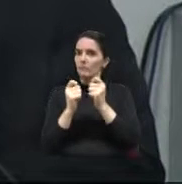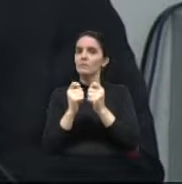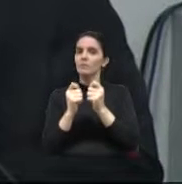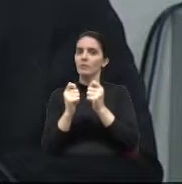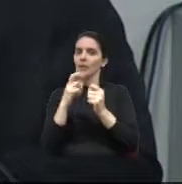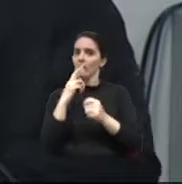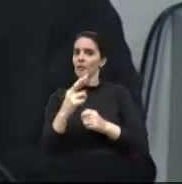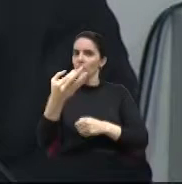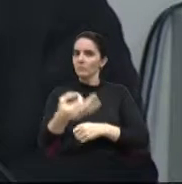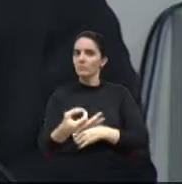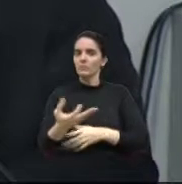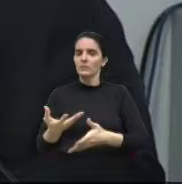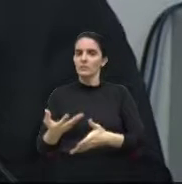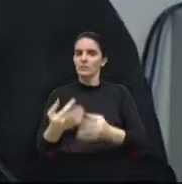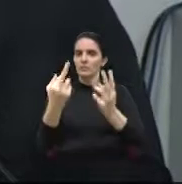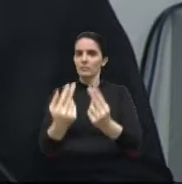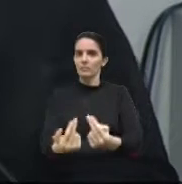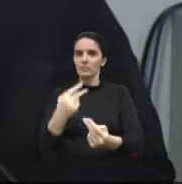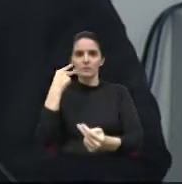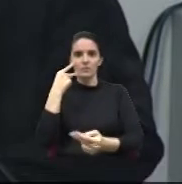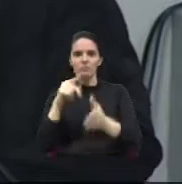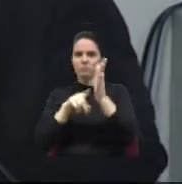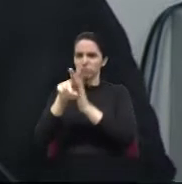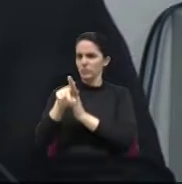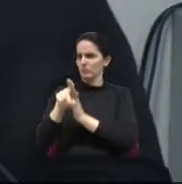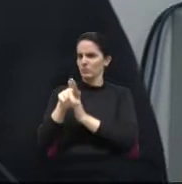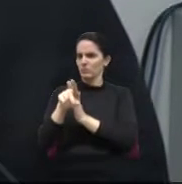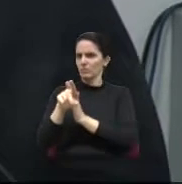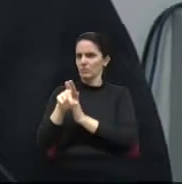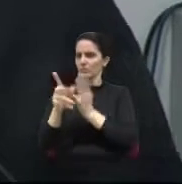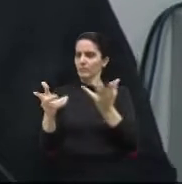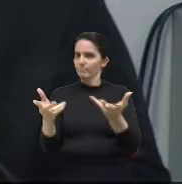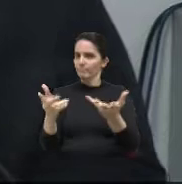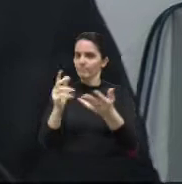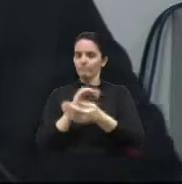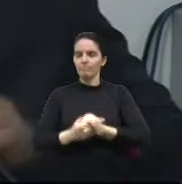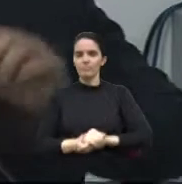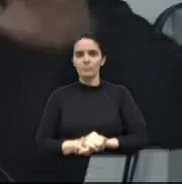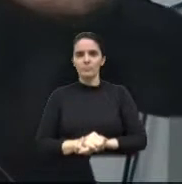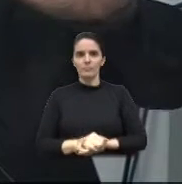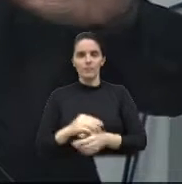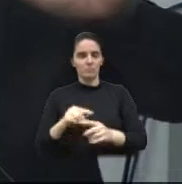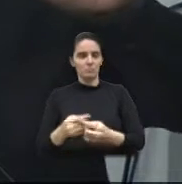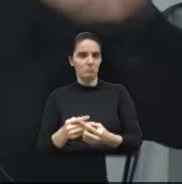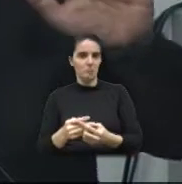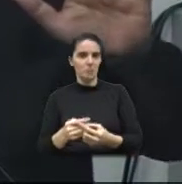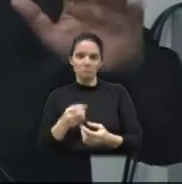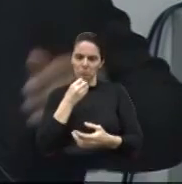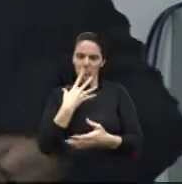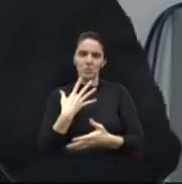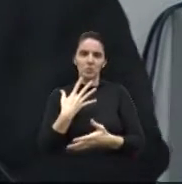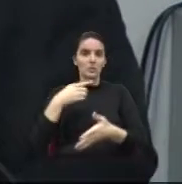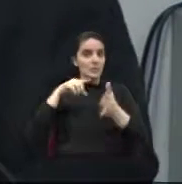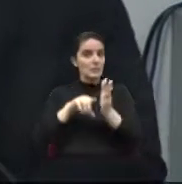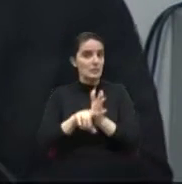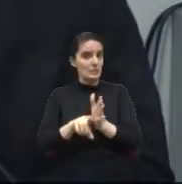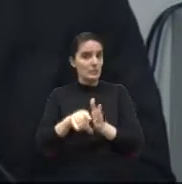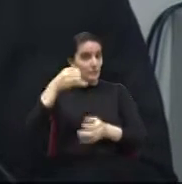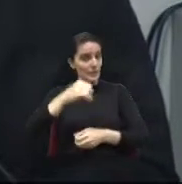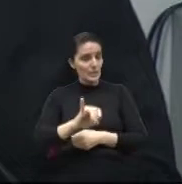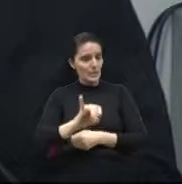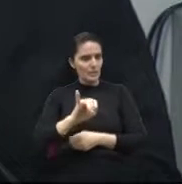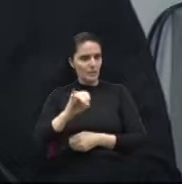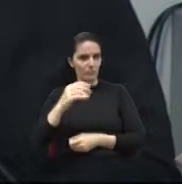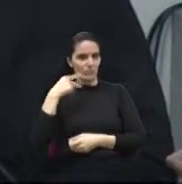requerimentos, conforme os vereadores perguntam, não conforme eles querem. Não conforme, porque tudo bem, se há erro, até concordo, mas o meu não tinha erro